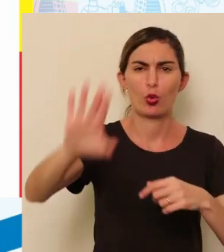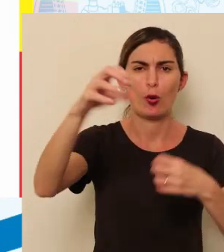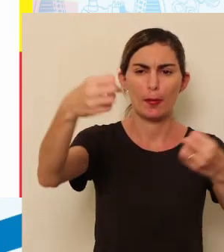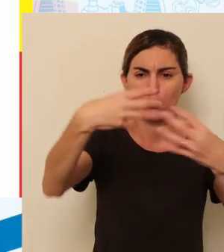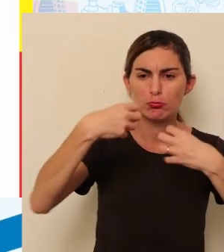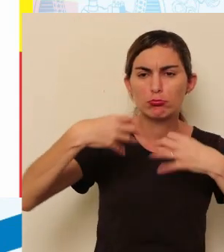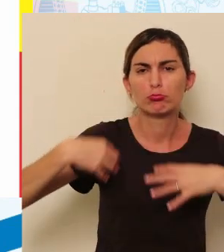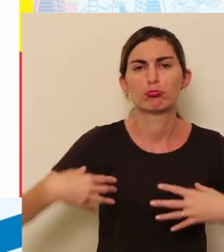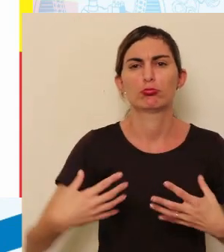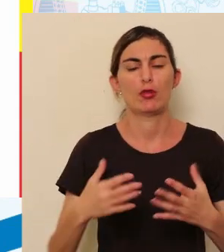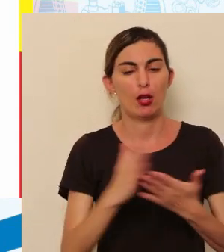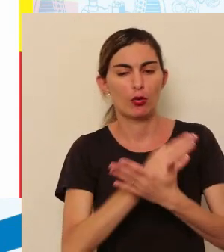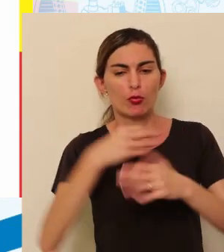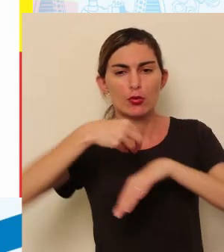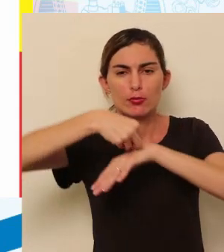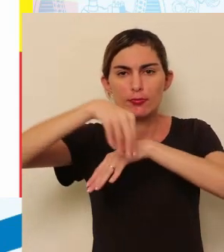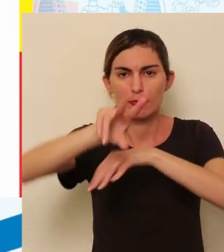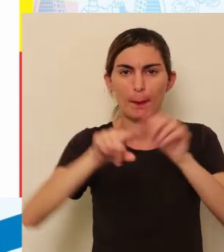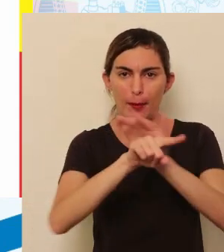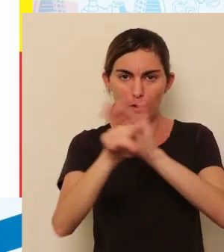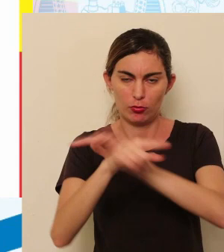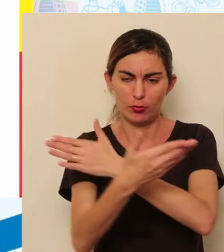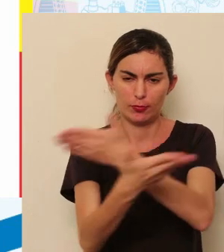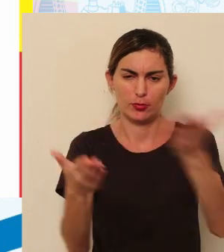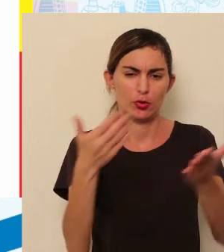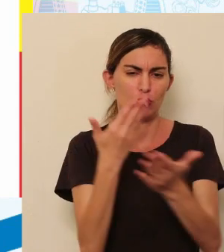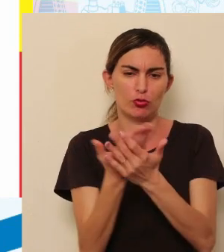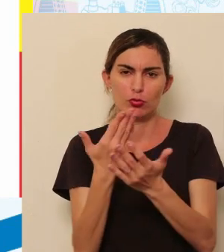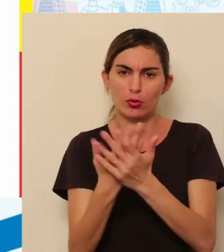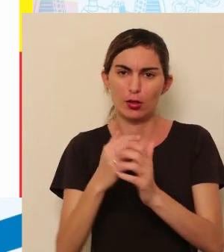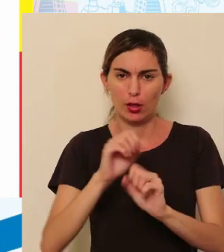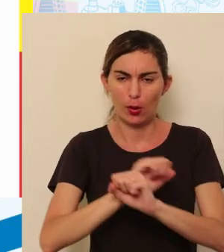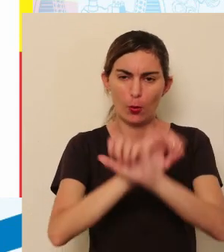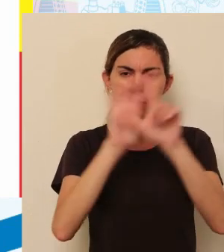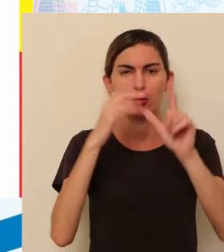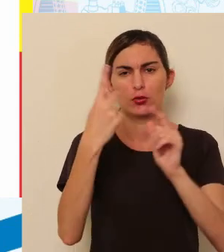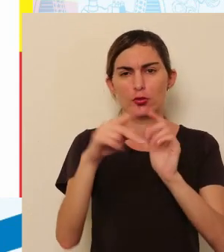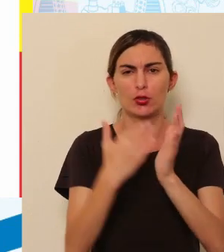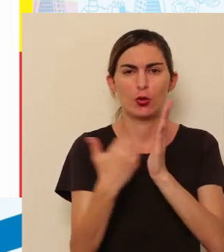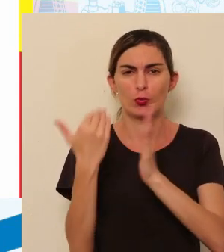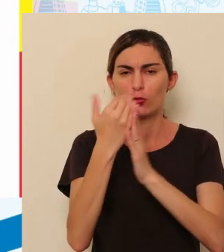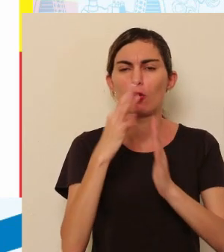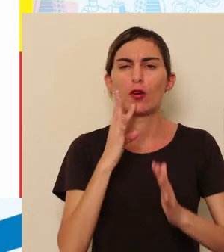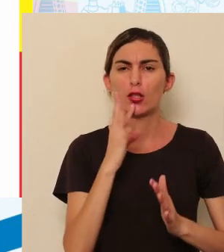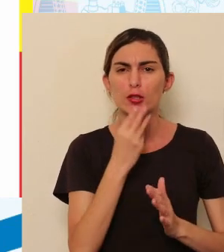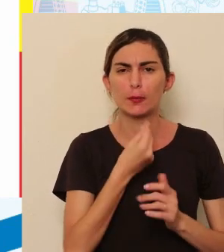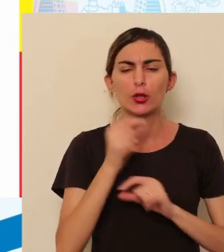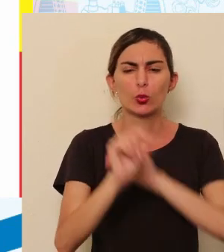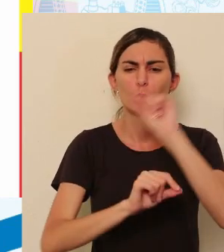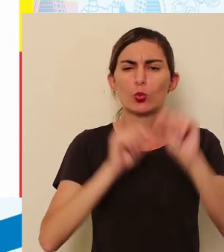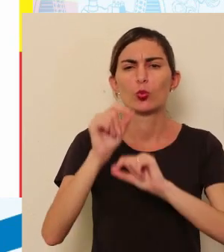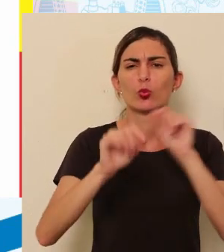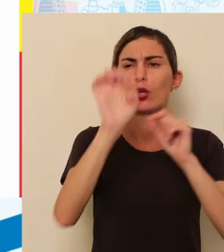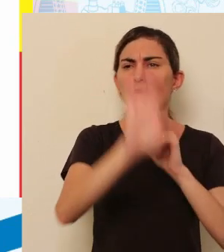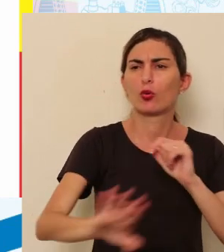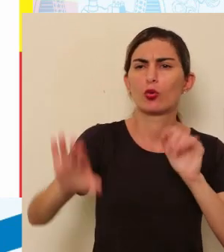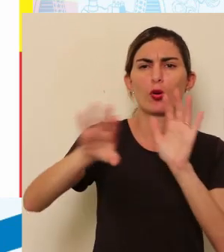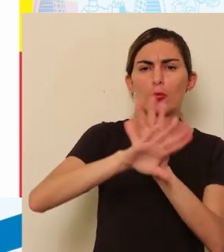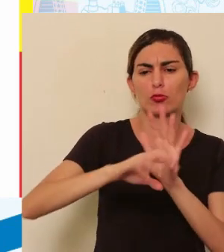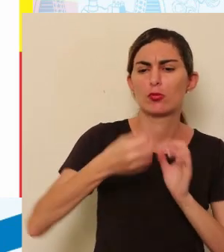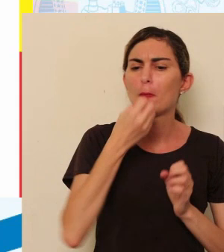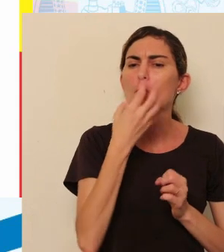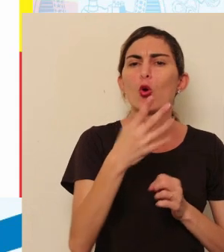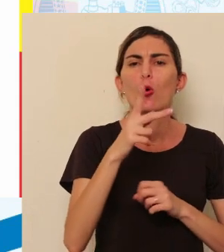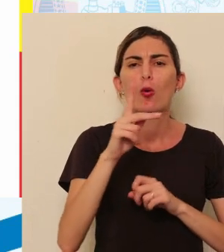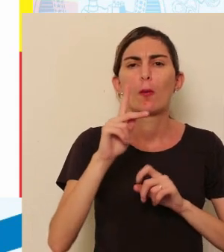europeias. Daí ficam algumas perguntas para você, estudante, ampliar seus conhecimentos. O que a colonização europeia trouxe de